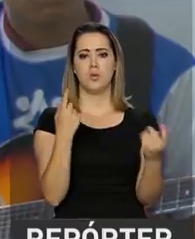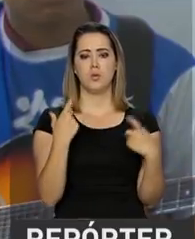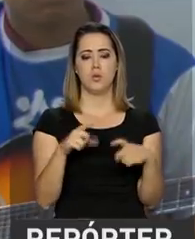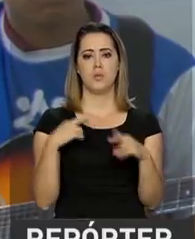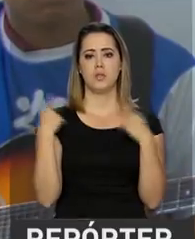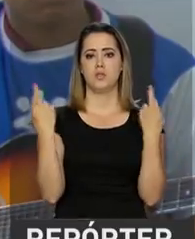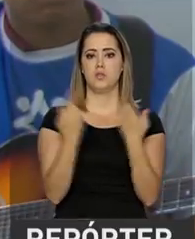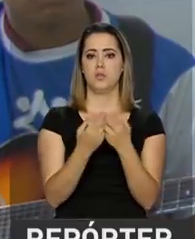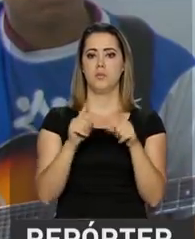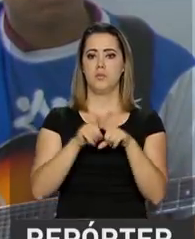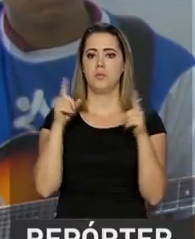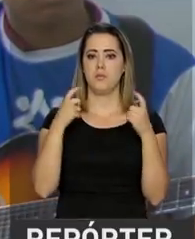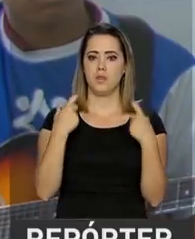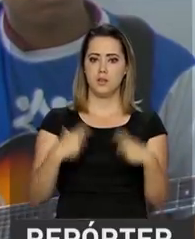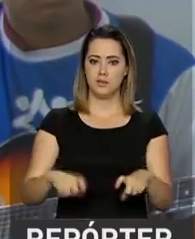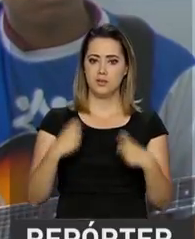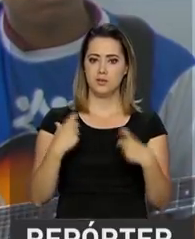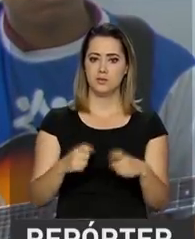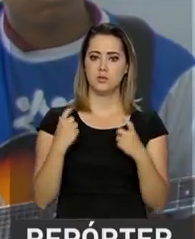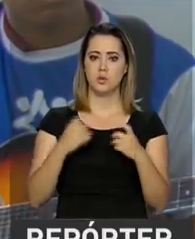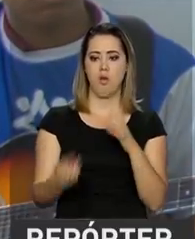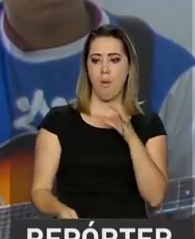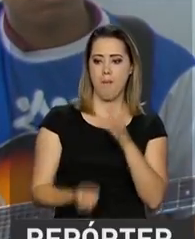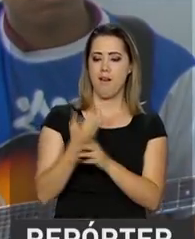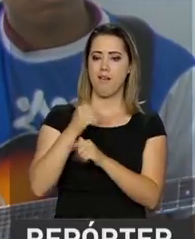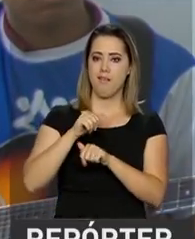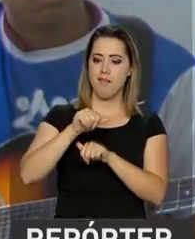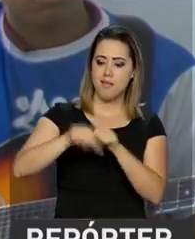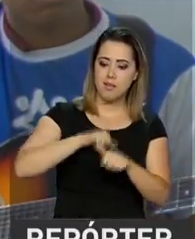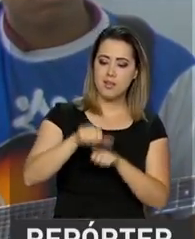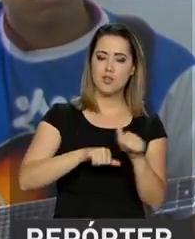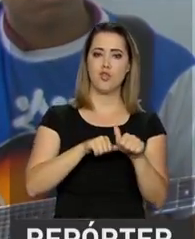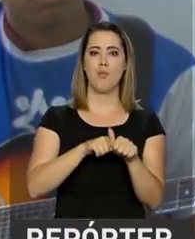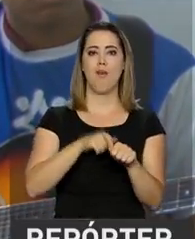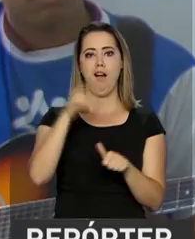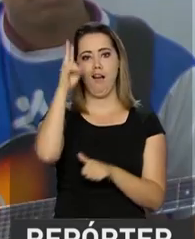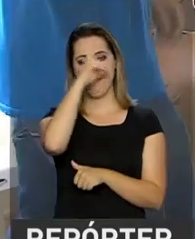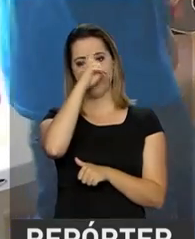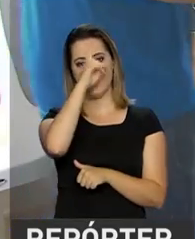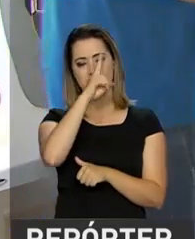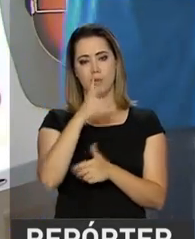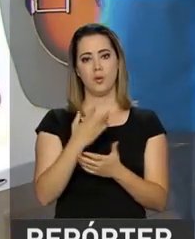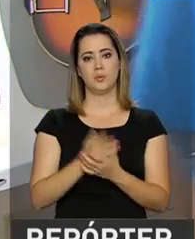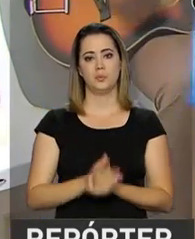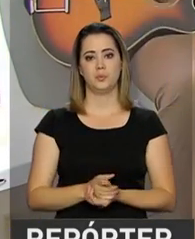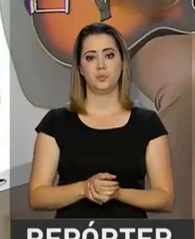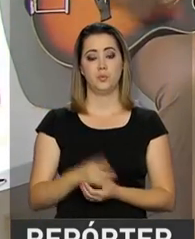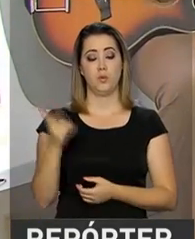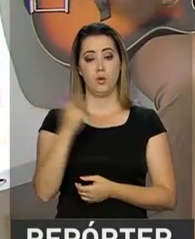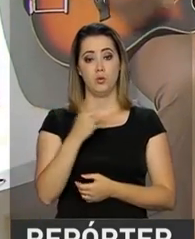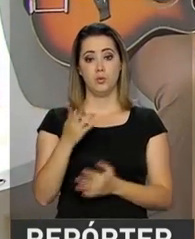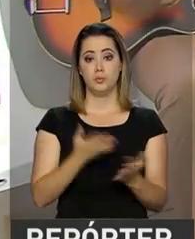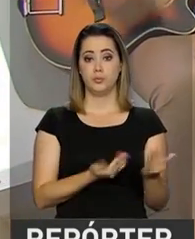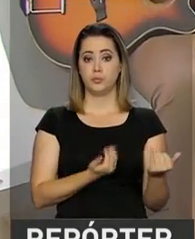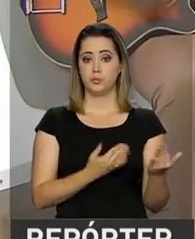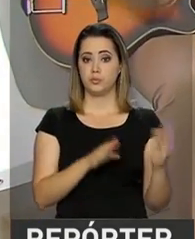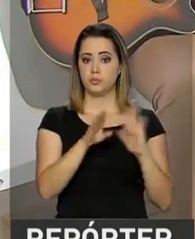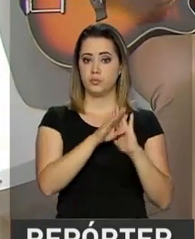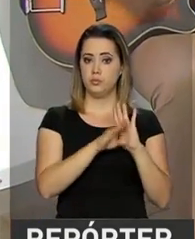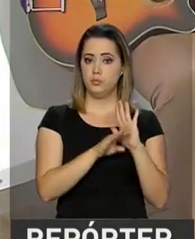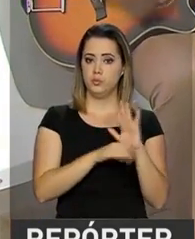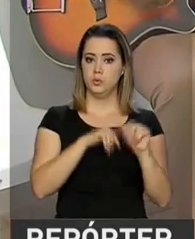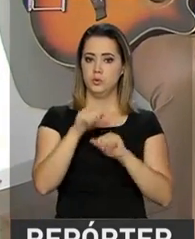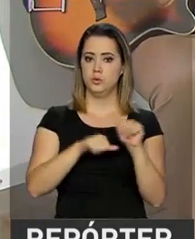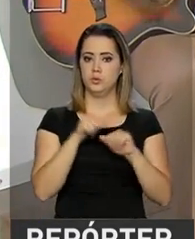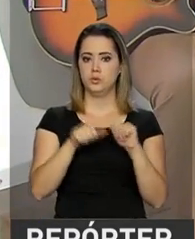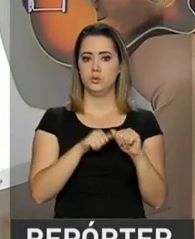reunir, mas é um lugar literalmente para reinventar novas histórias, para a gente se recriar. Os dois jovens fazem parte de um projeto que muda